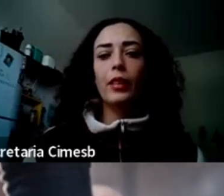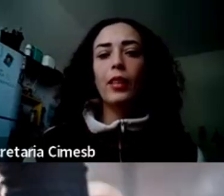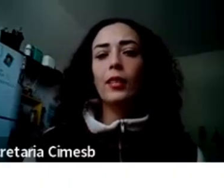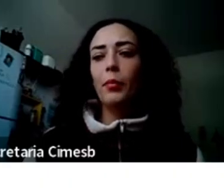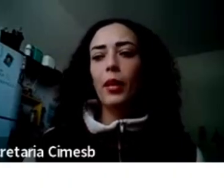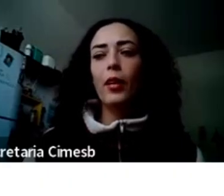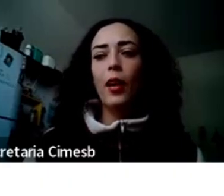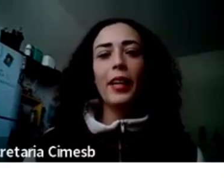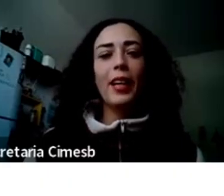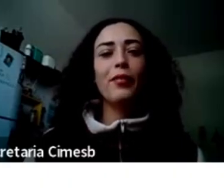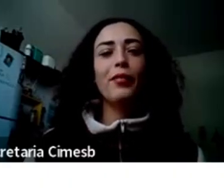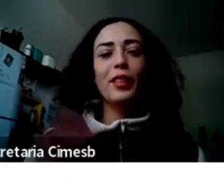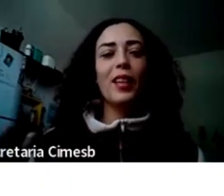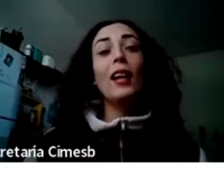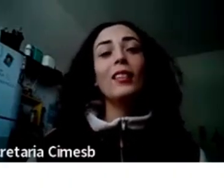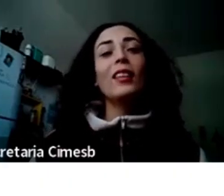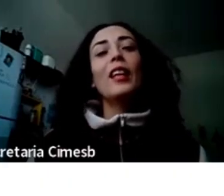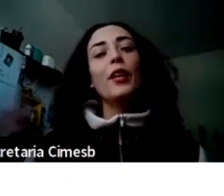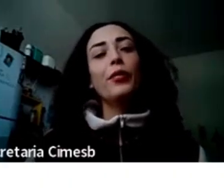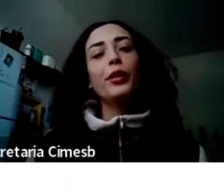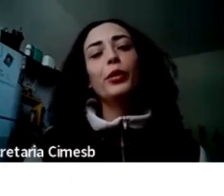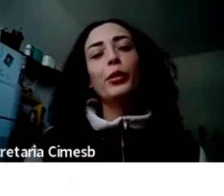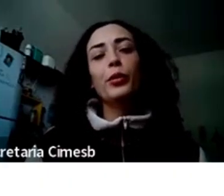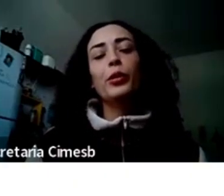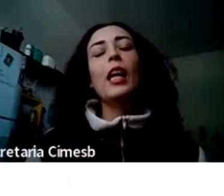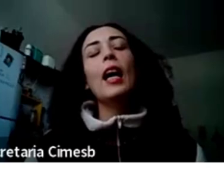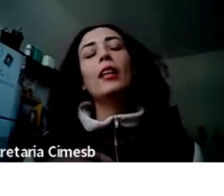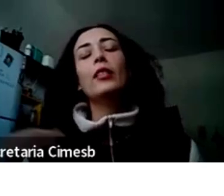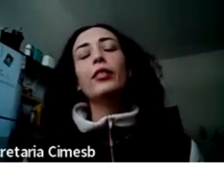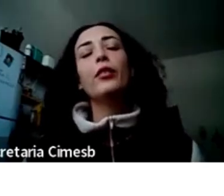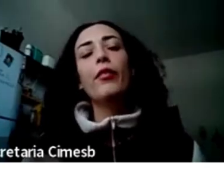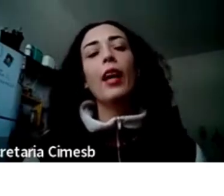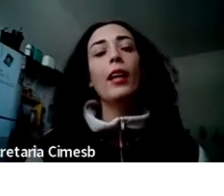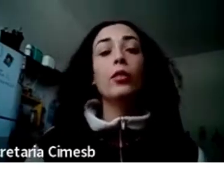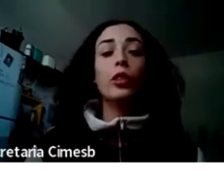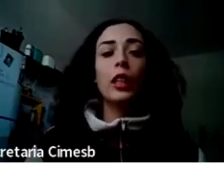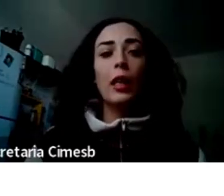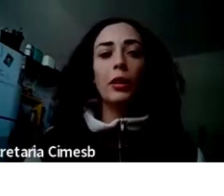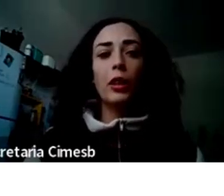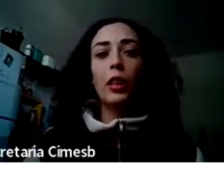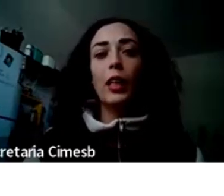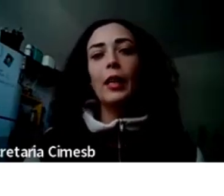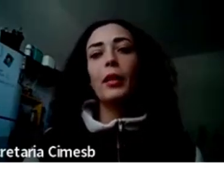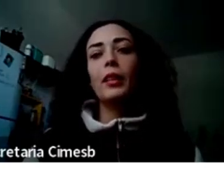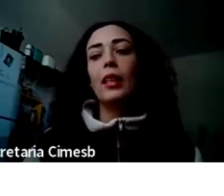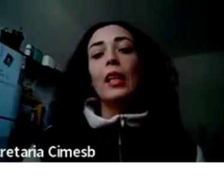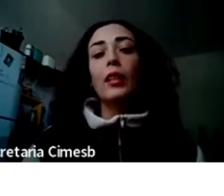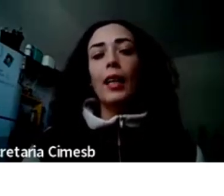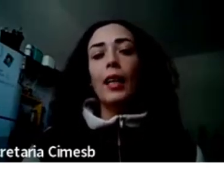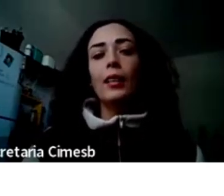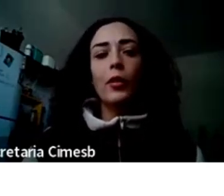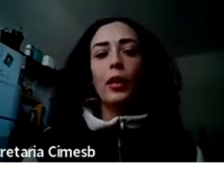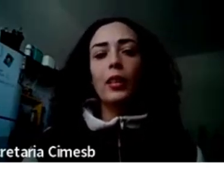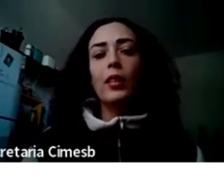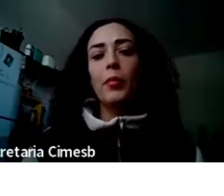E avisa, sempre alguém avisa. Ai, eu fui no teatro, eu fui no evento, tinha intérprete de Libras. Então,